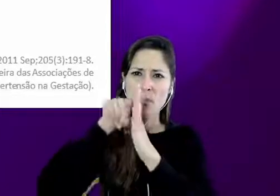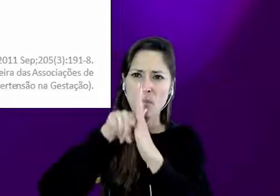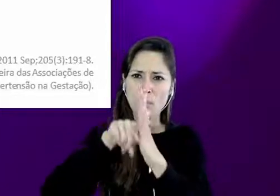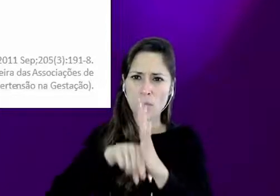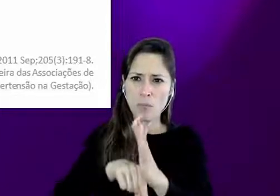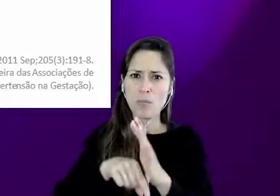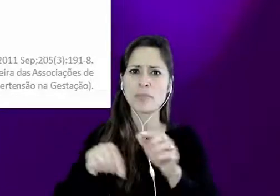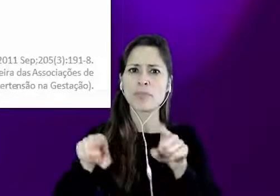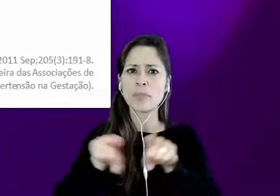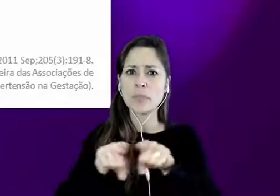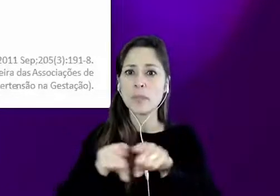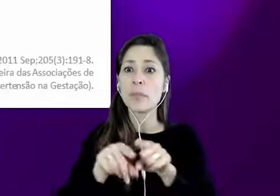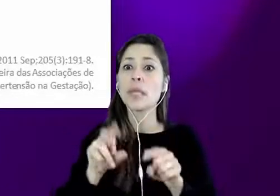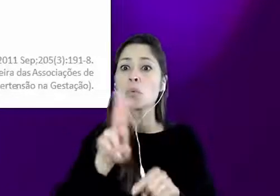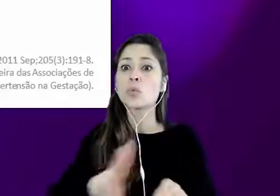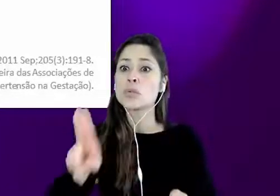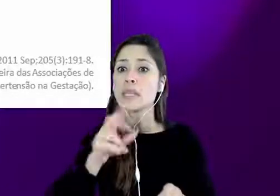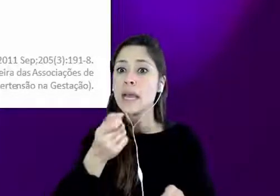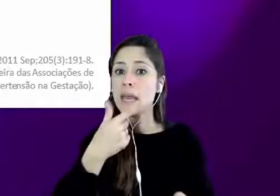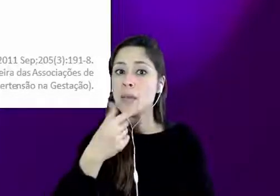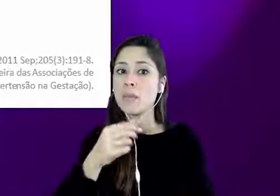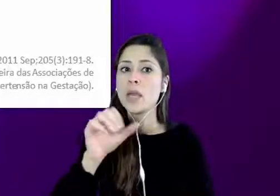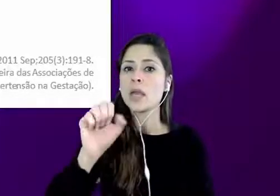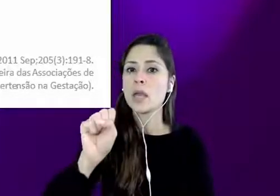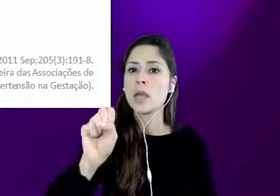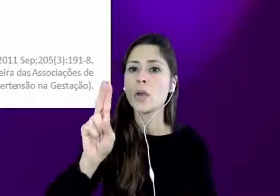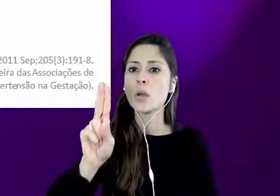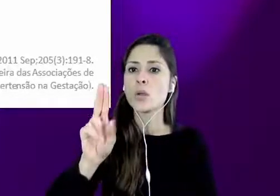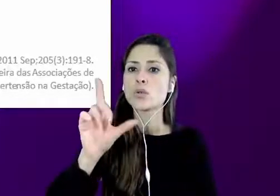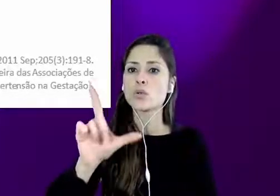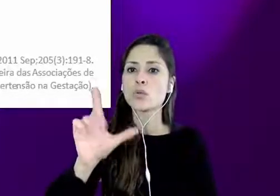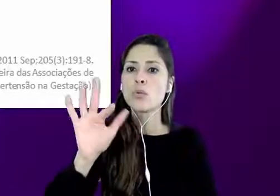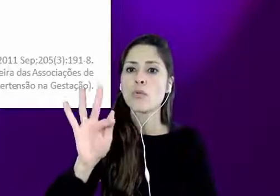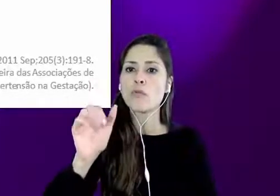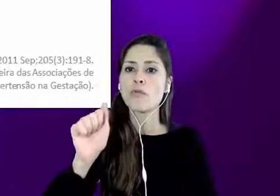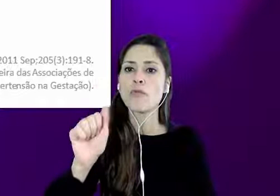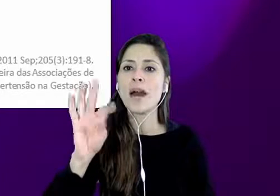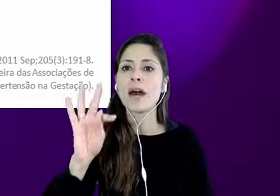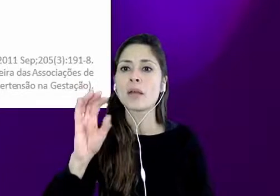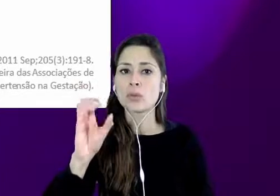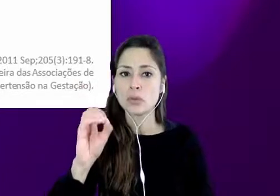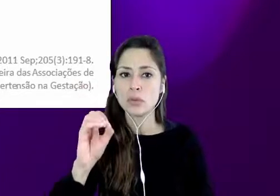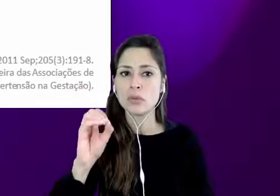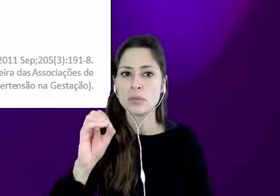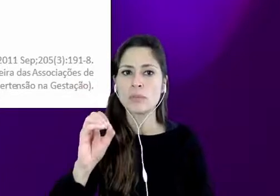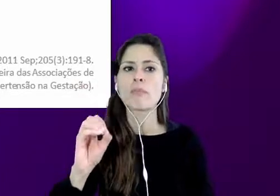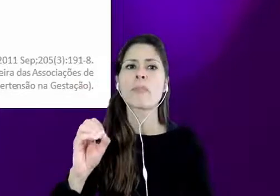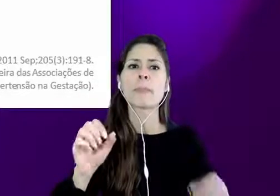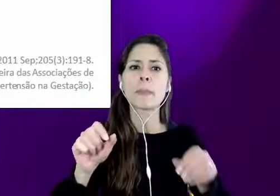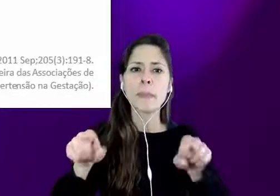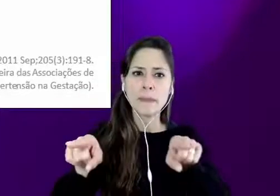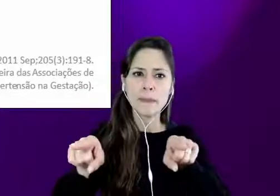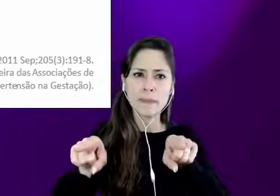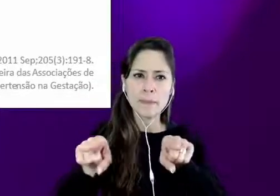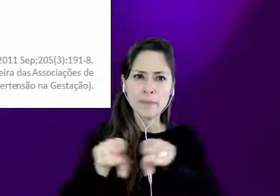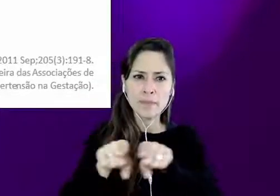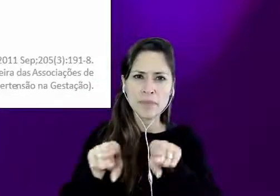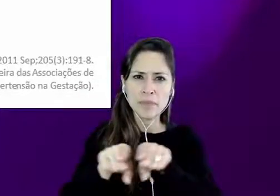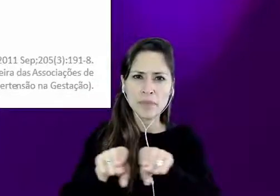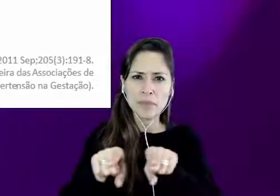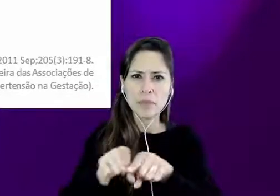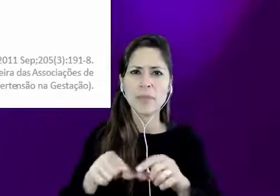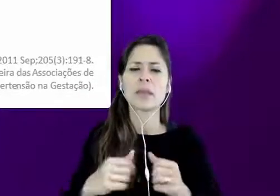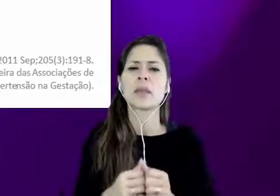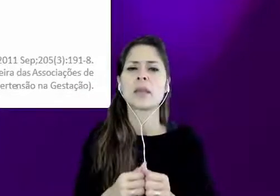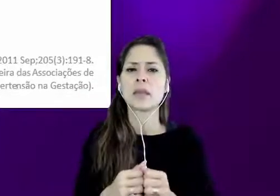sulfato de magnésio e de hipotensores de ação rápida e o início da corticoprofilaxia que irá reduzir os danos da prematuridade.